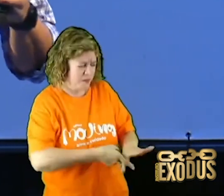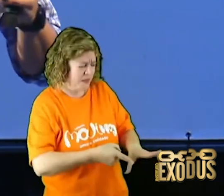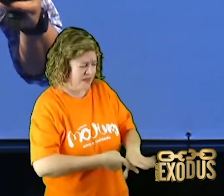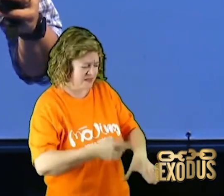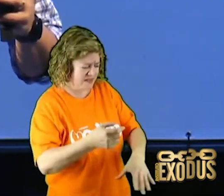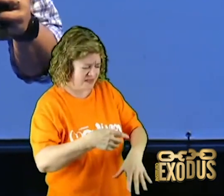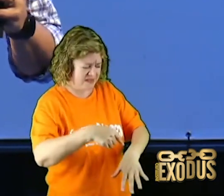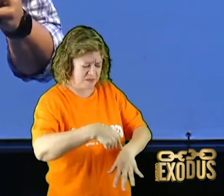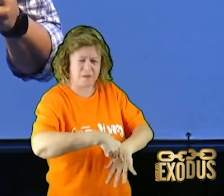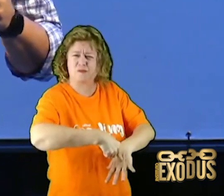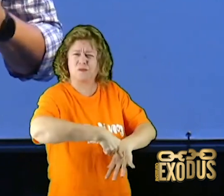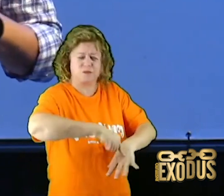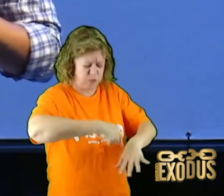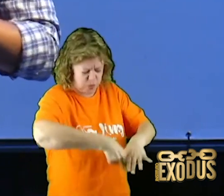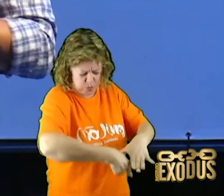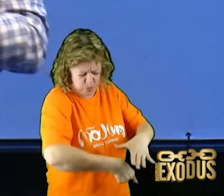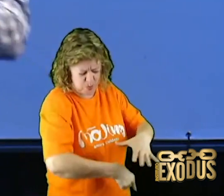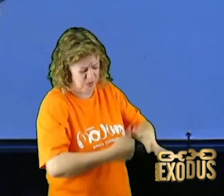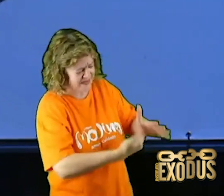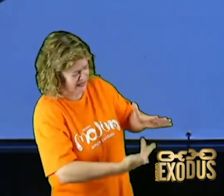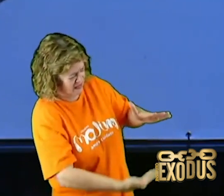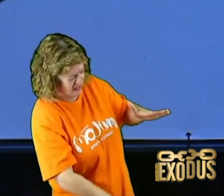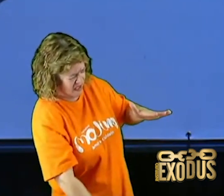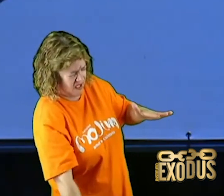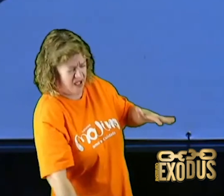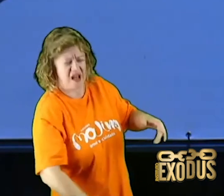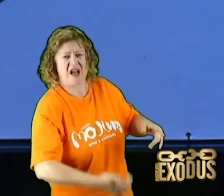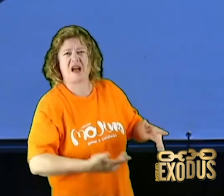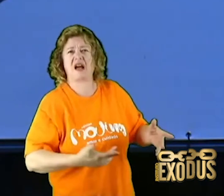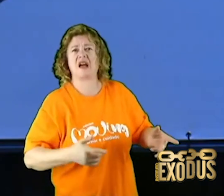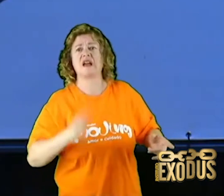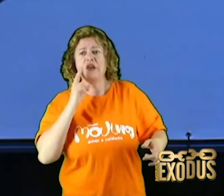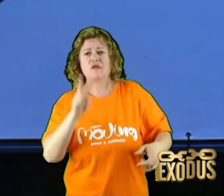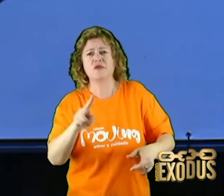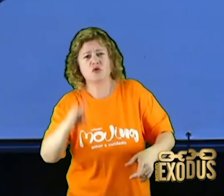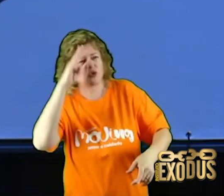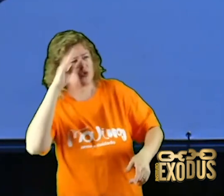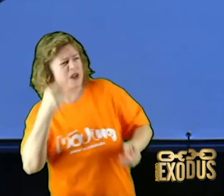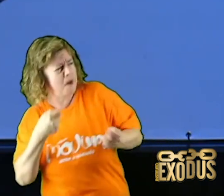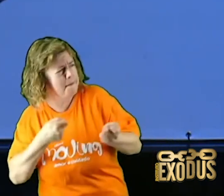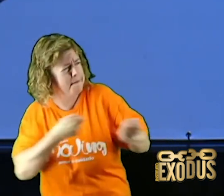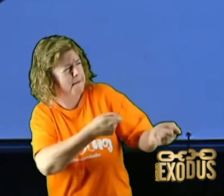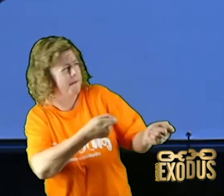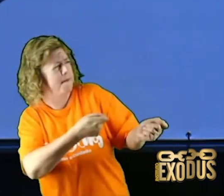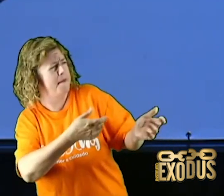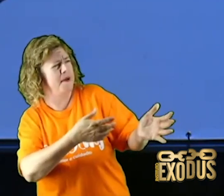diz João, saiu água.